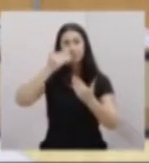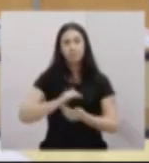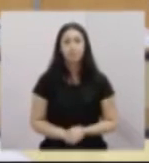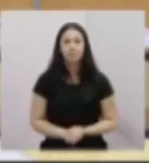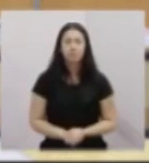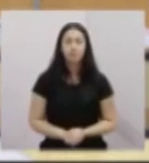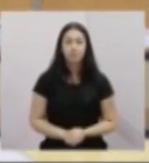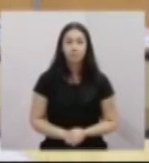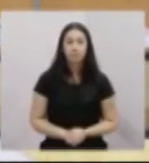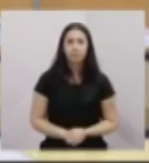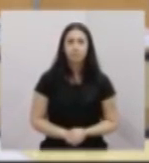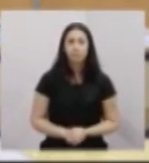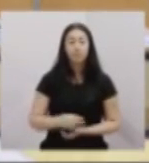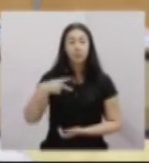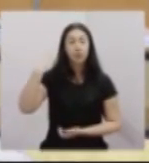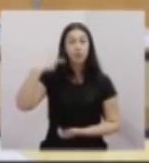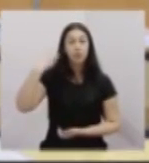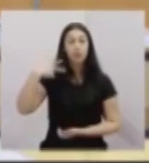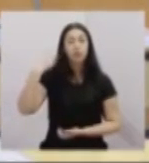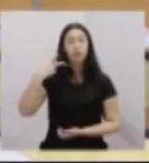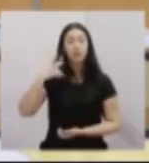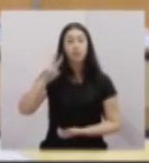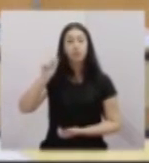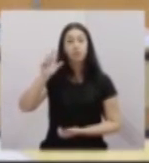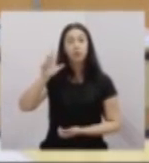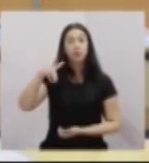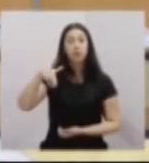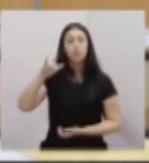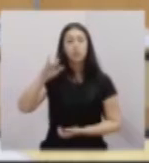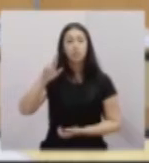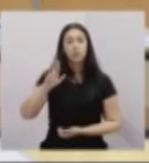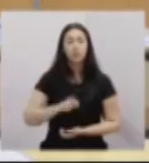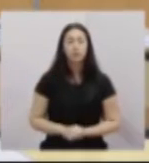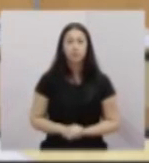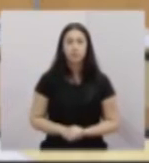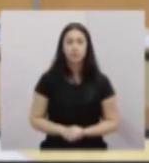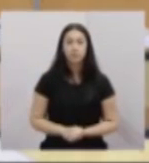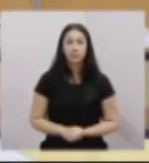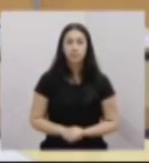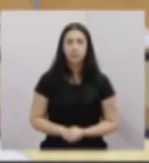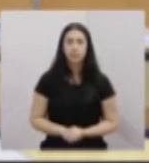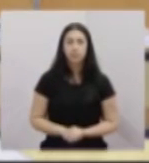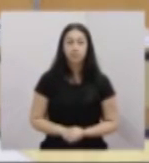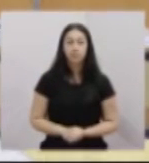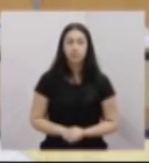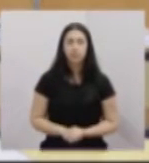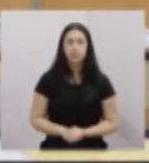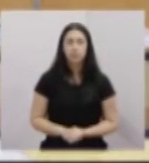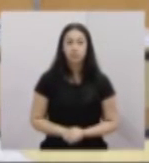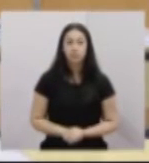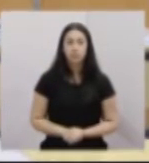pela atenção dispensada, subscrevemos: autoria vereador Valmir Parque Meia Lua,